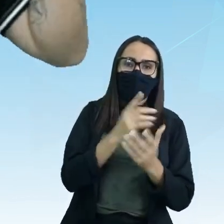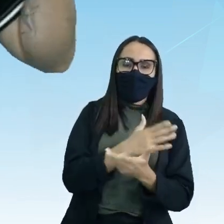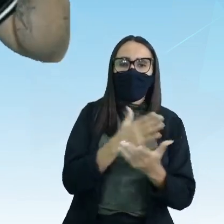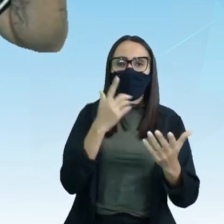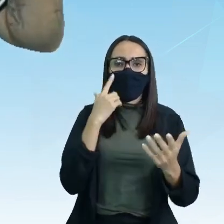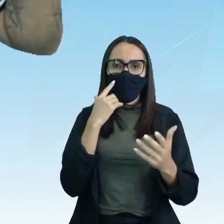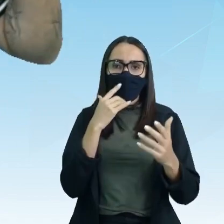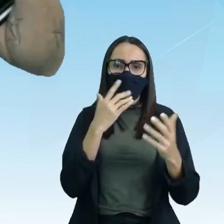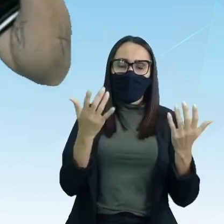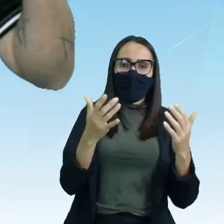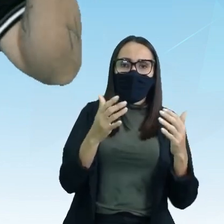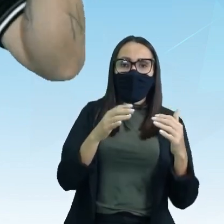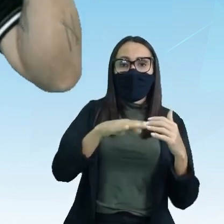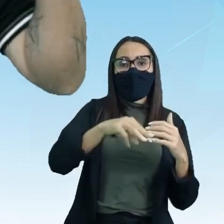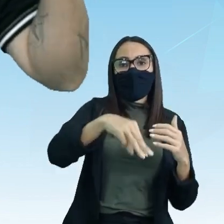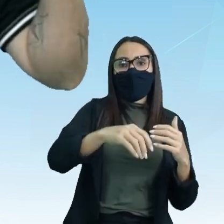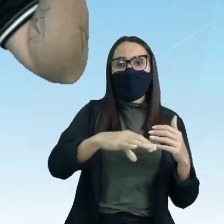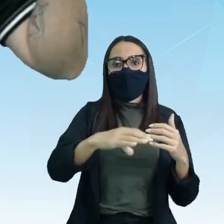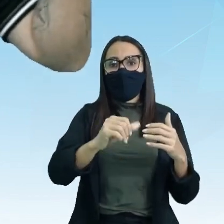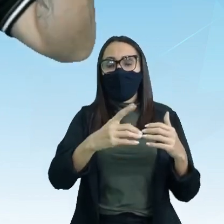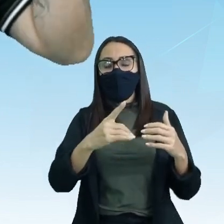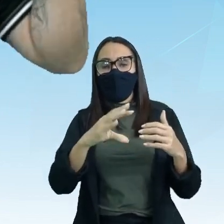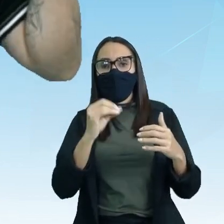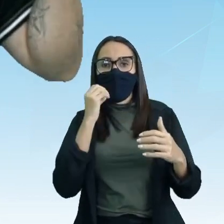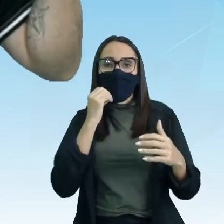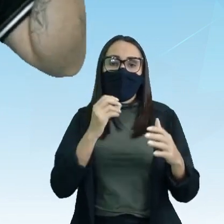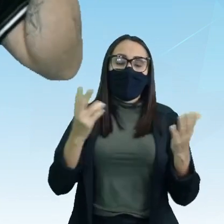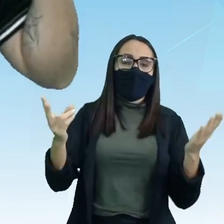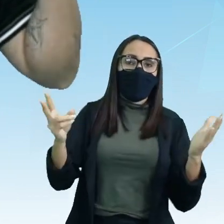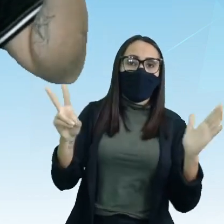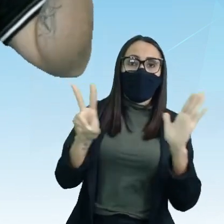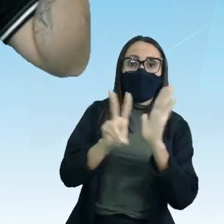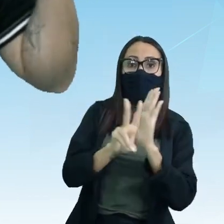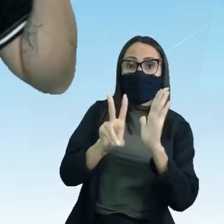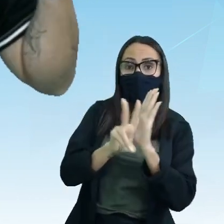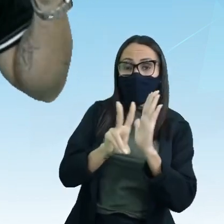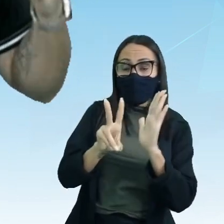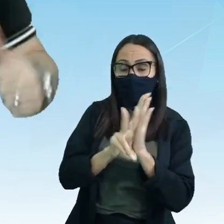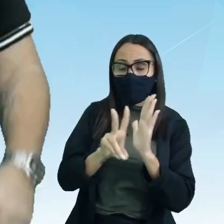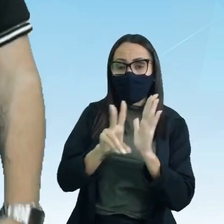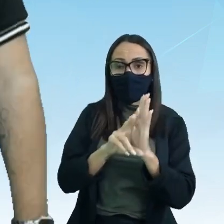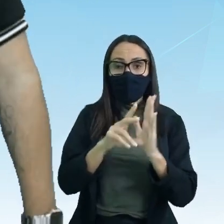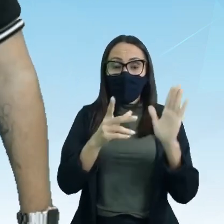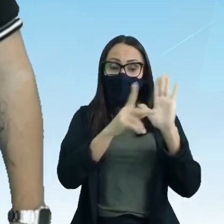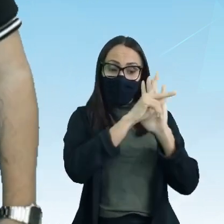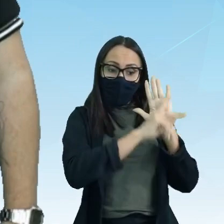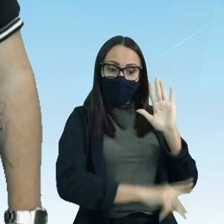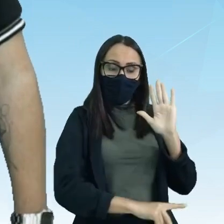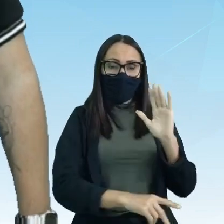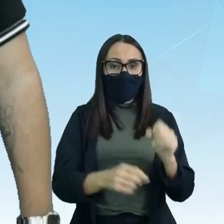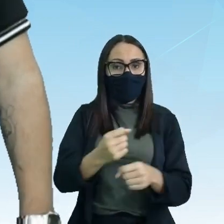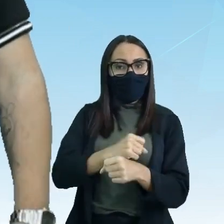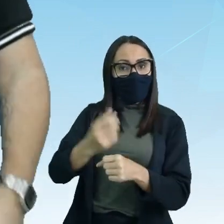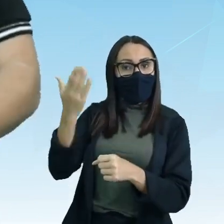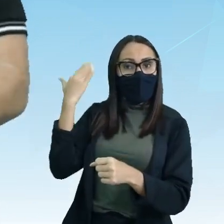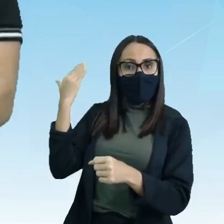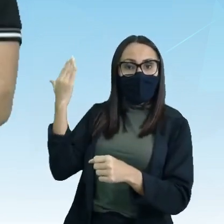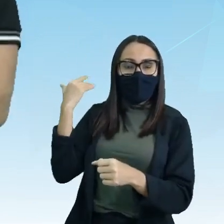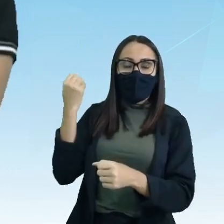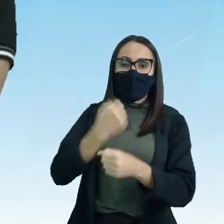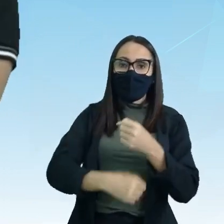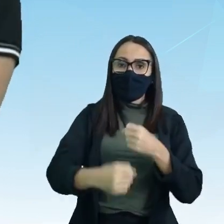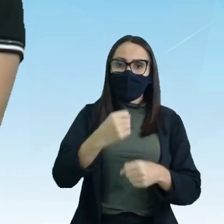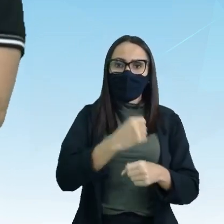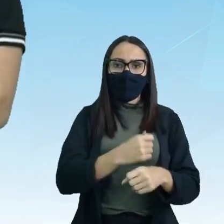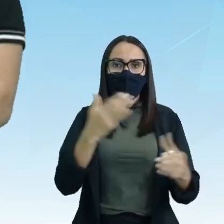já visitamos o mercado da Boa Vista no ano passado, no projeto do ano passado, e agora, esse ano, nós estamos visitando o mercado